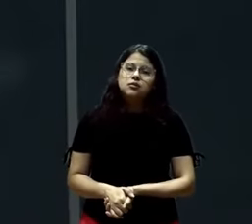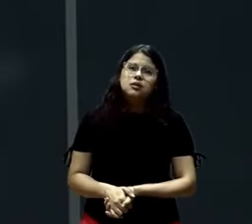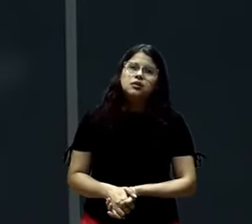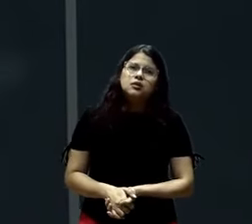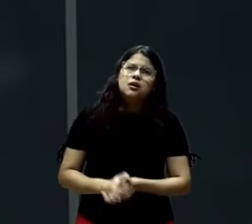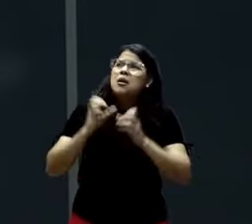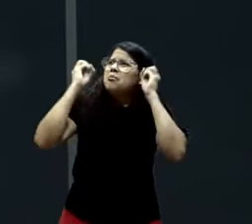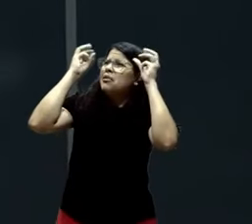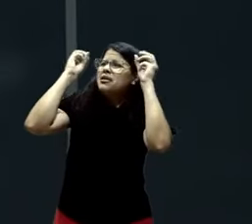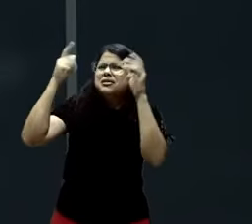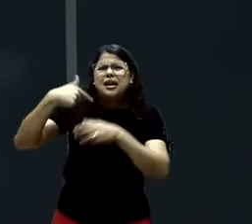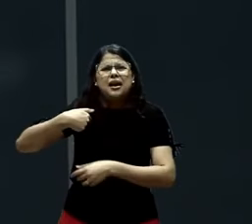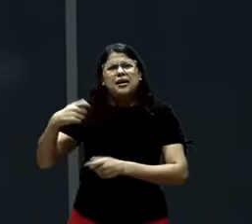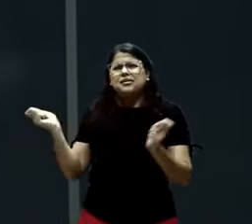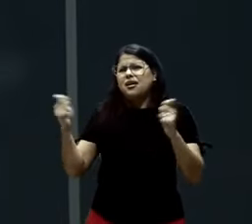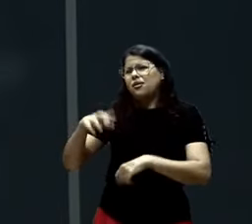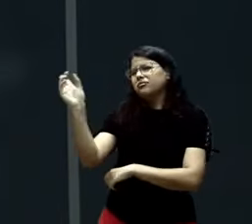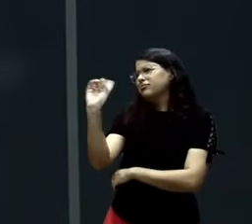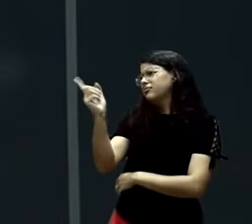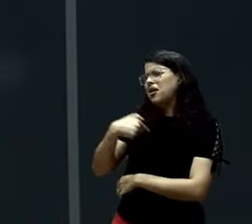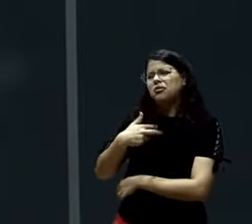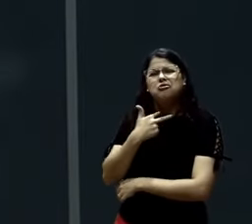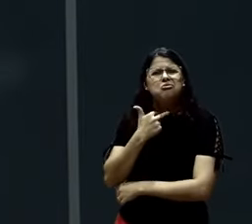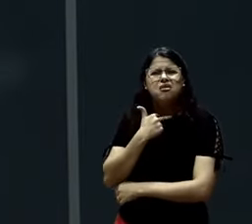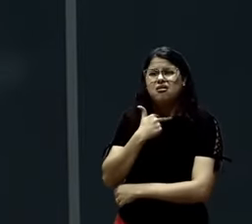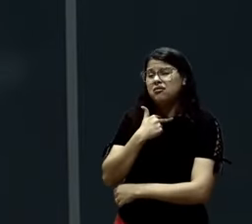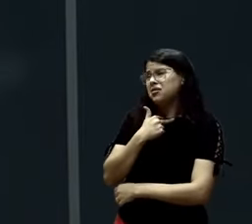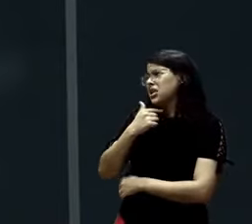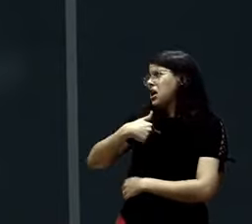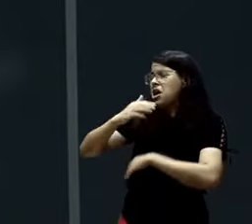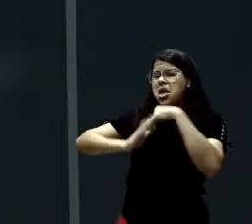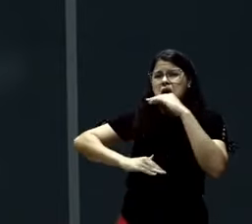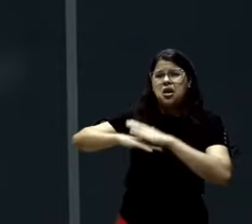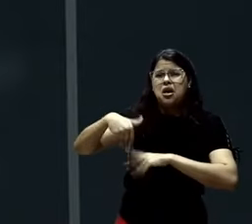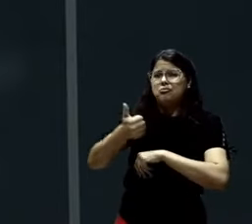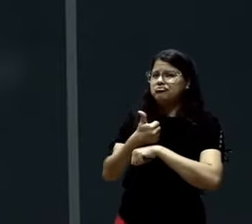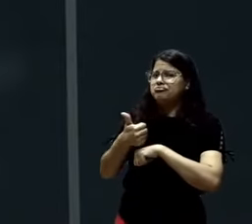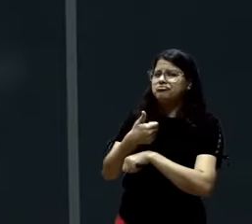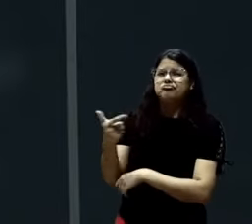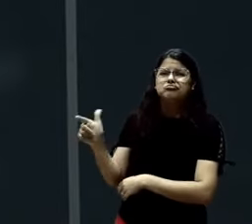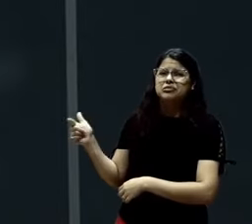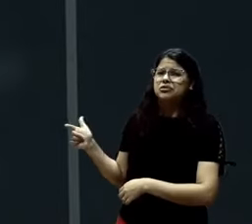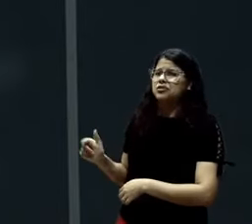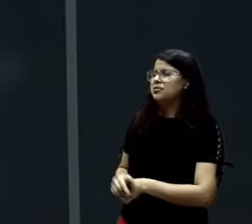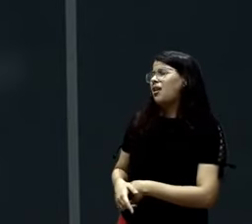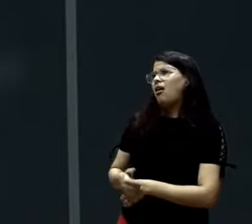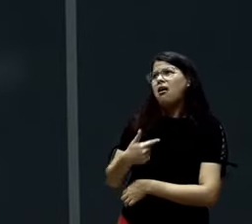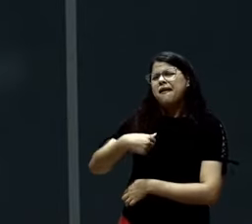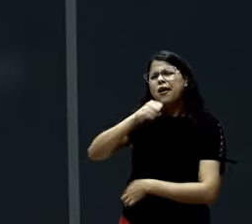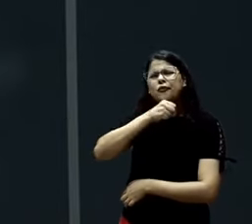Moisés está dizendo: eu não tenho capacidade, eu não tenho habilidade, eu não sou da